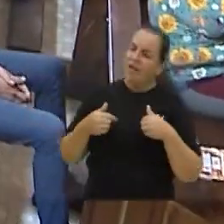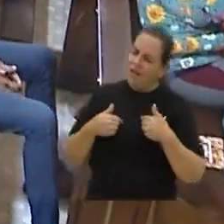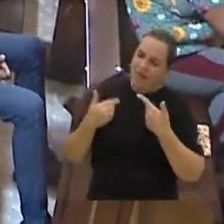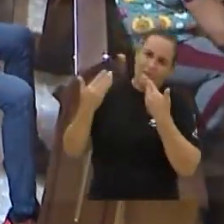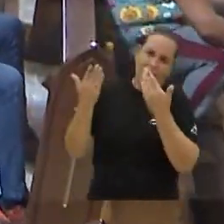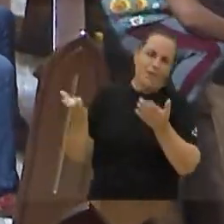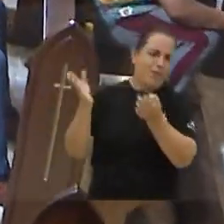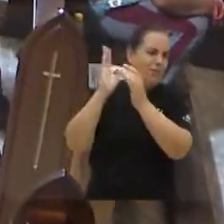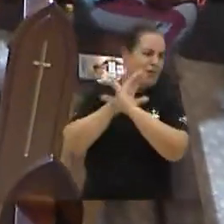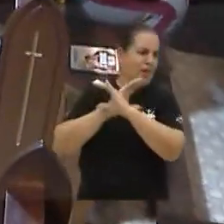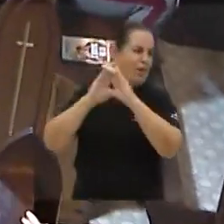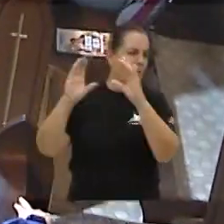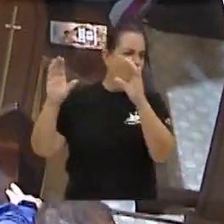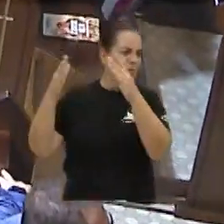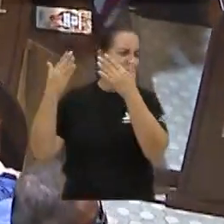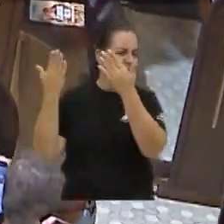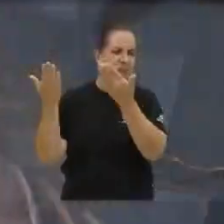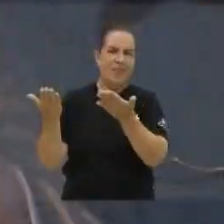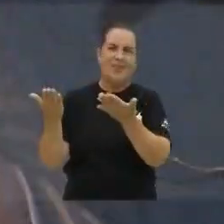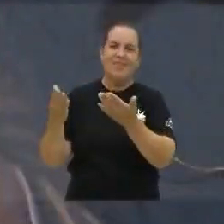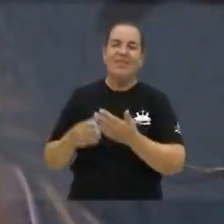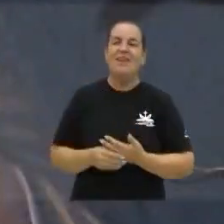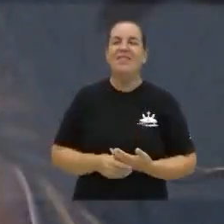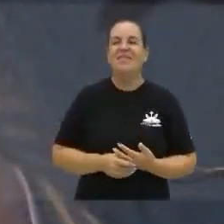Jesus, eu confio em